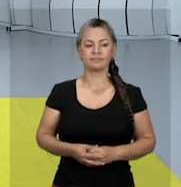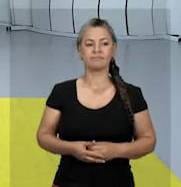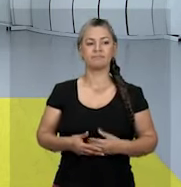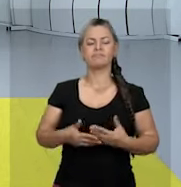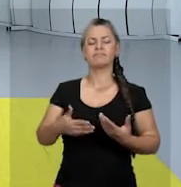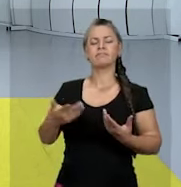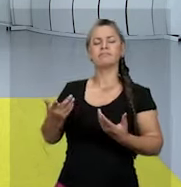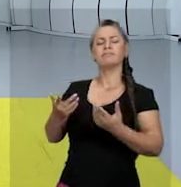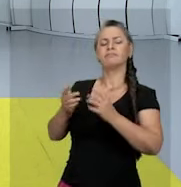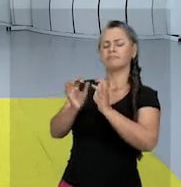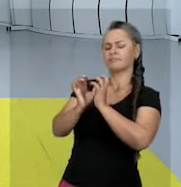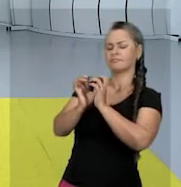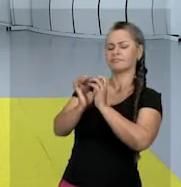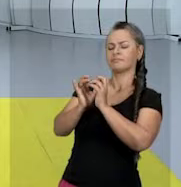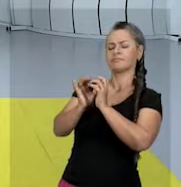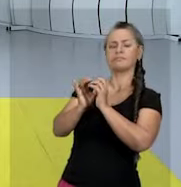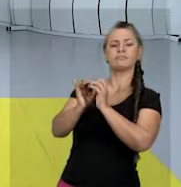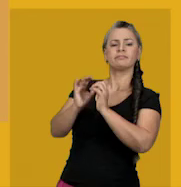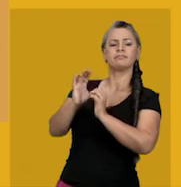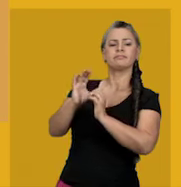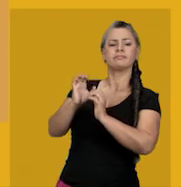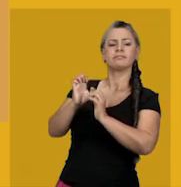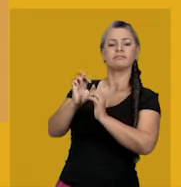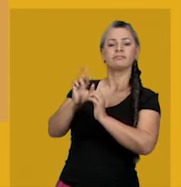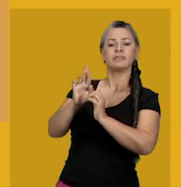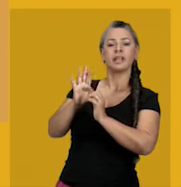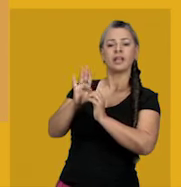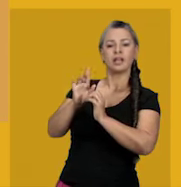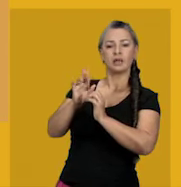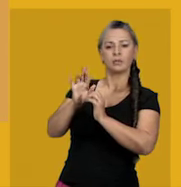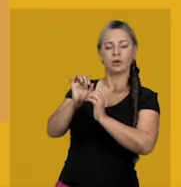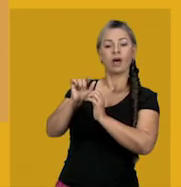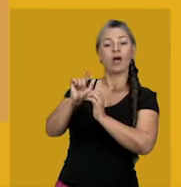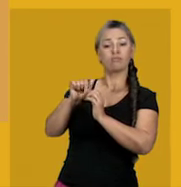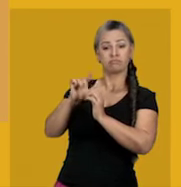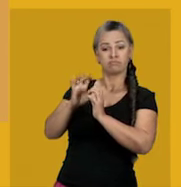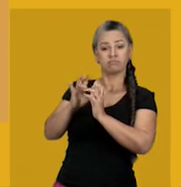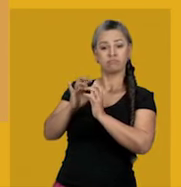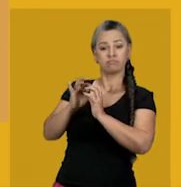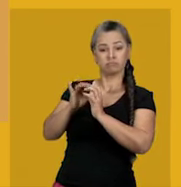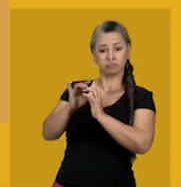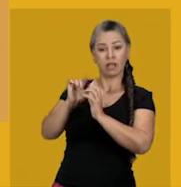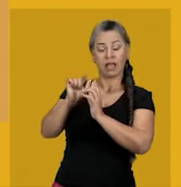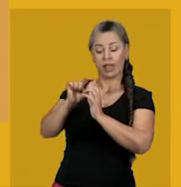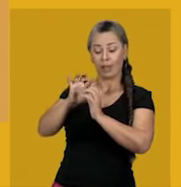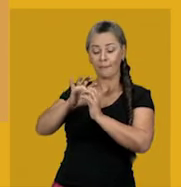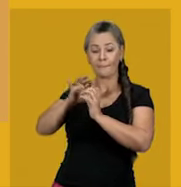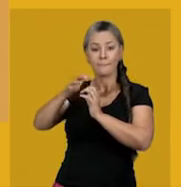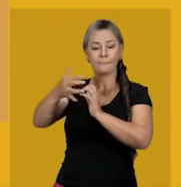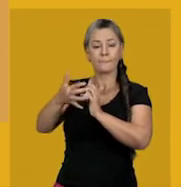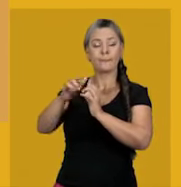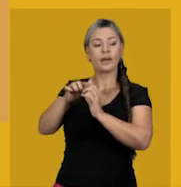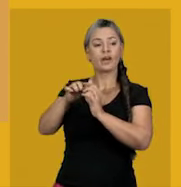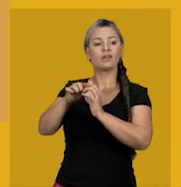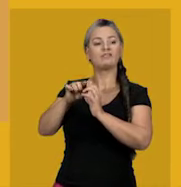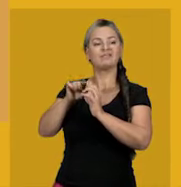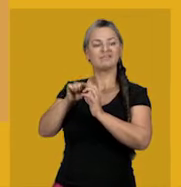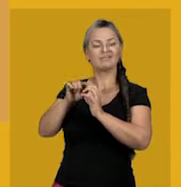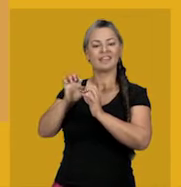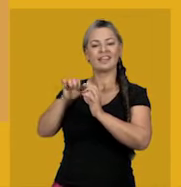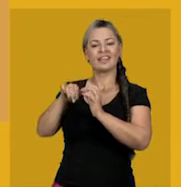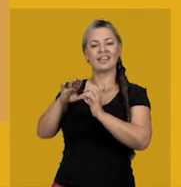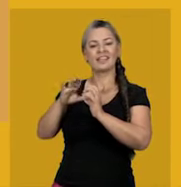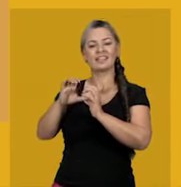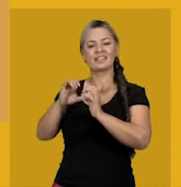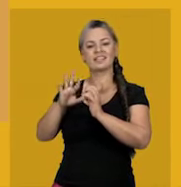Cérebro. O cérebro é a maior parte do encéfalo. No cérebro estão